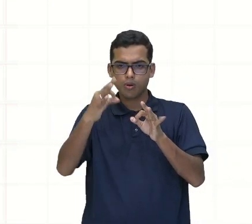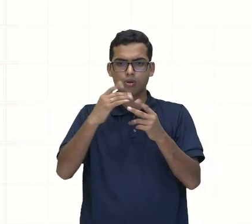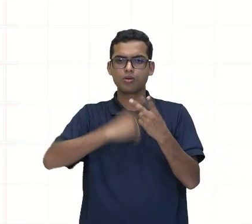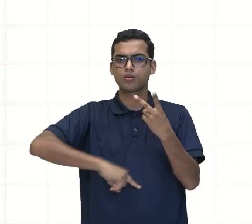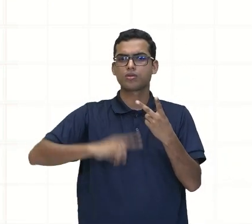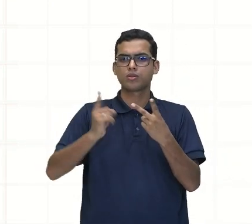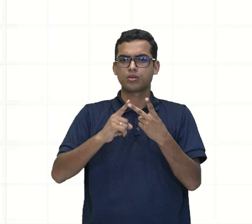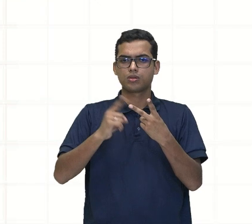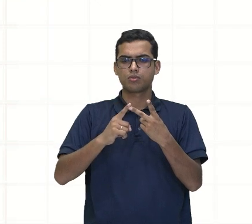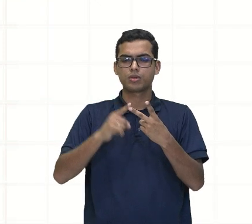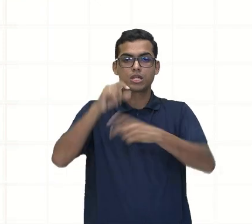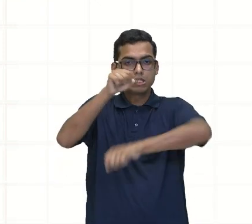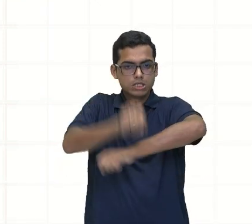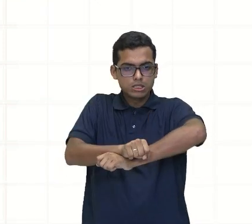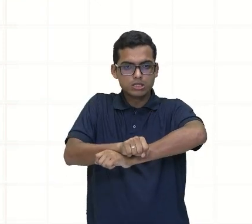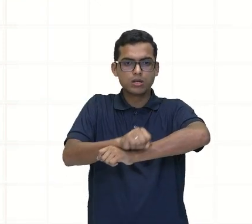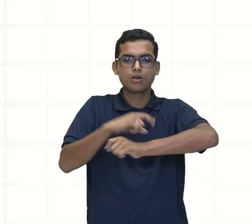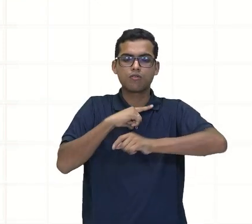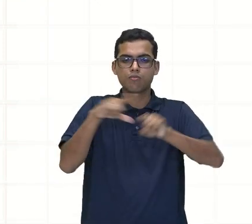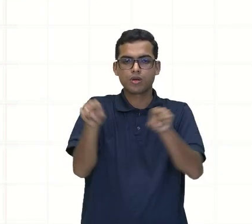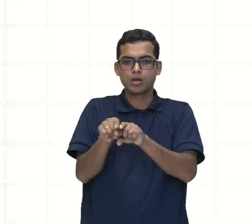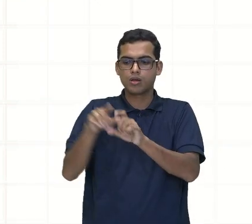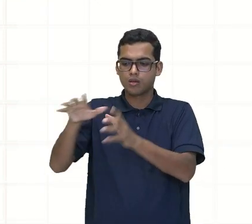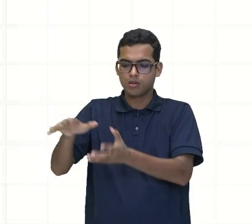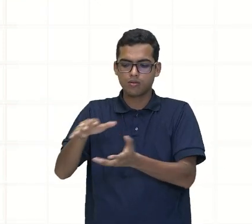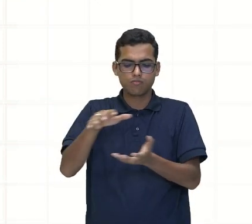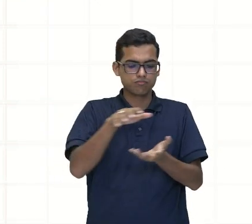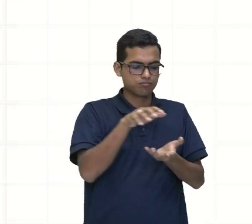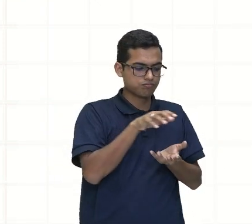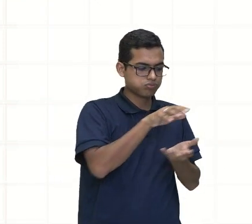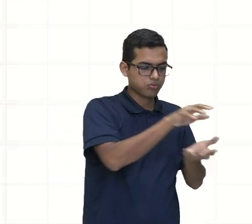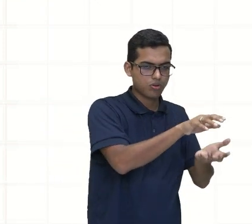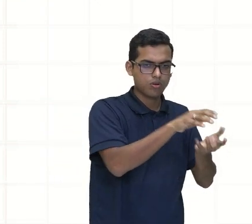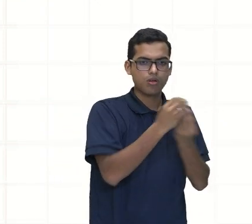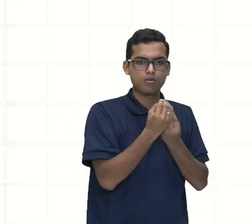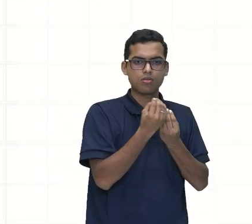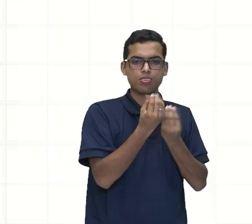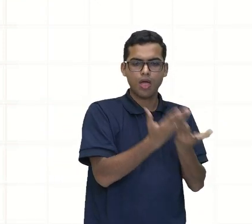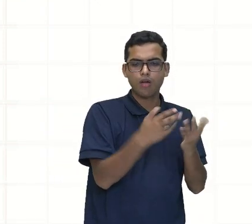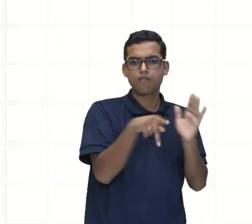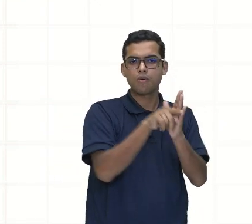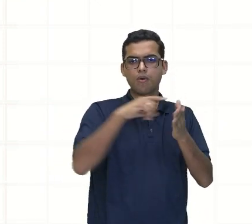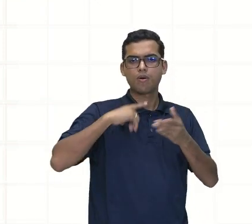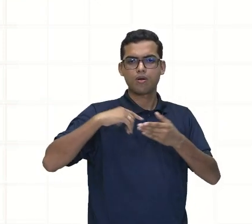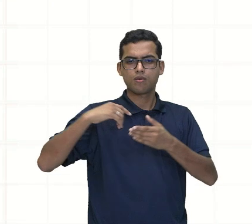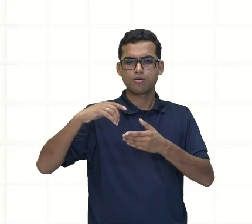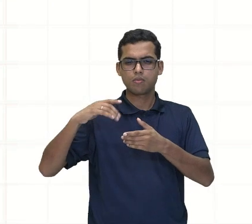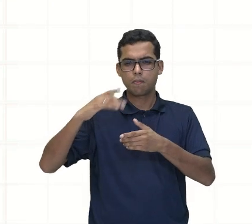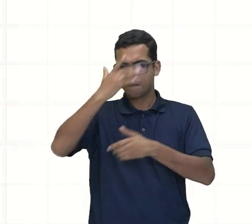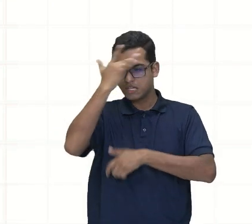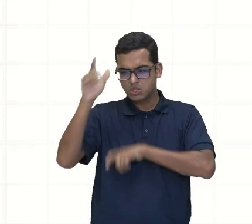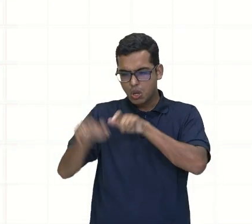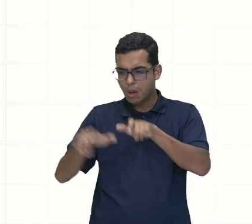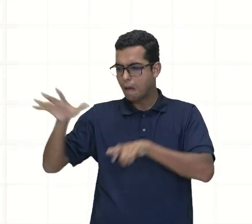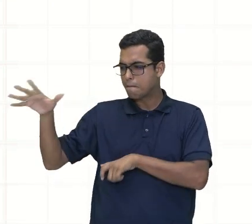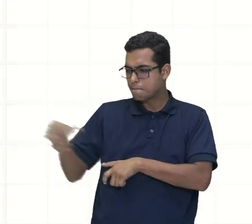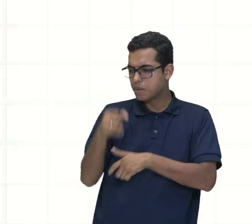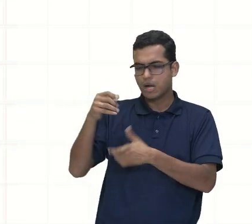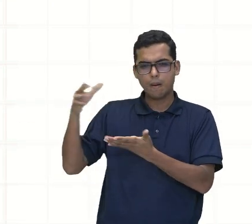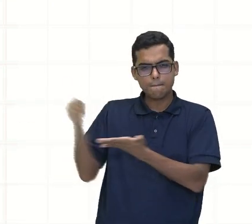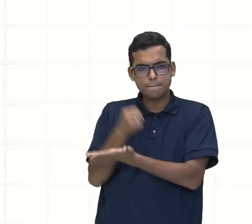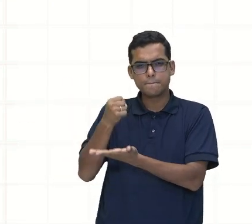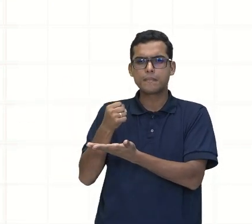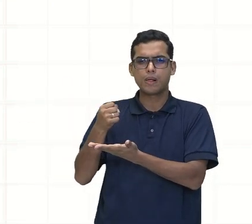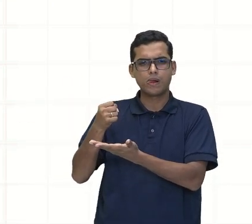nessas colônias. As colônias, elas mandavam para as metrópoles, basicamente, os